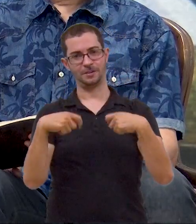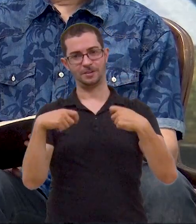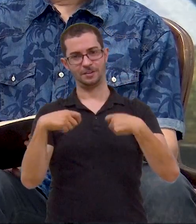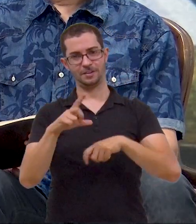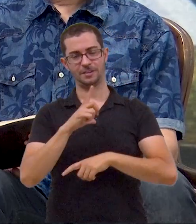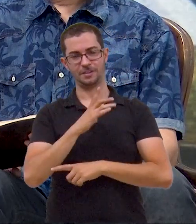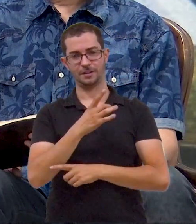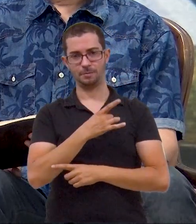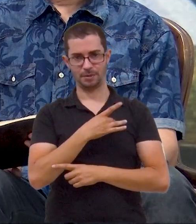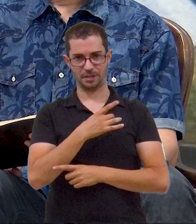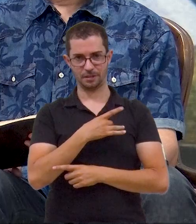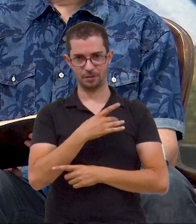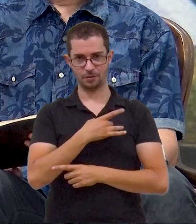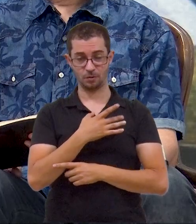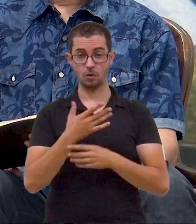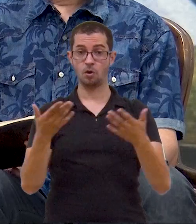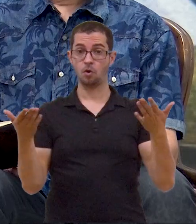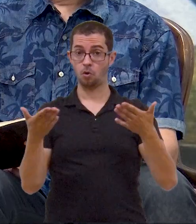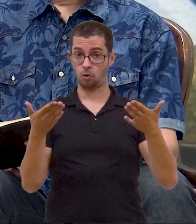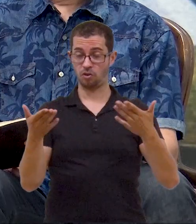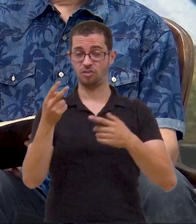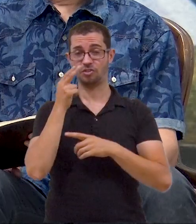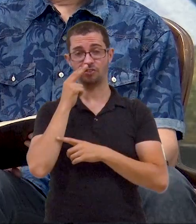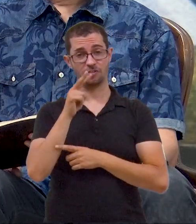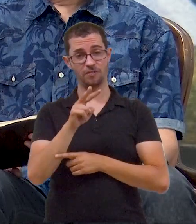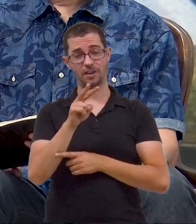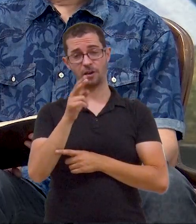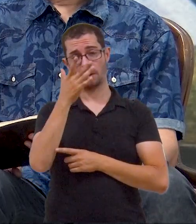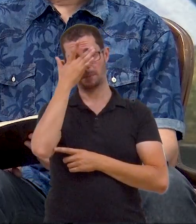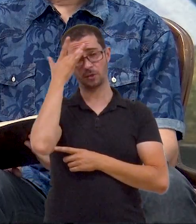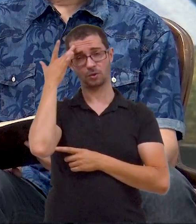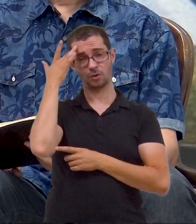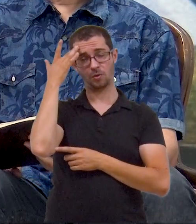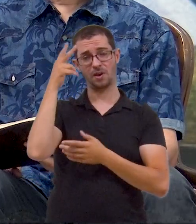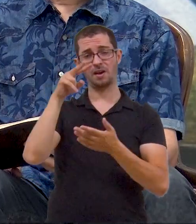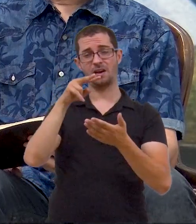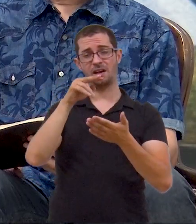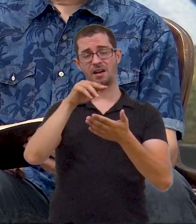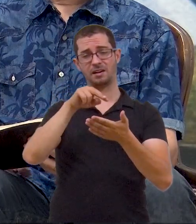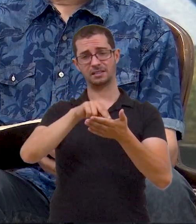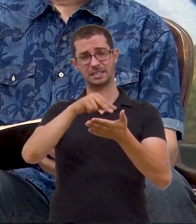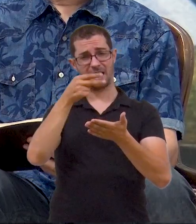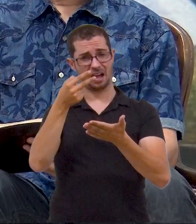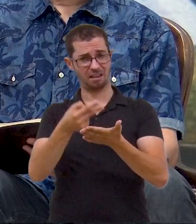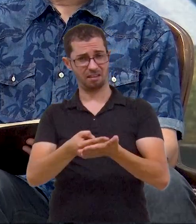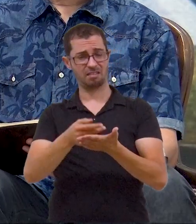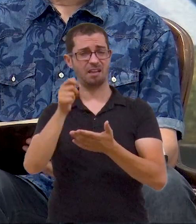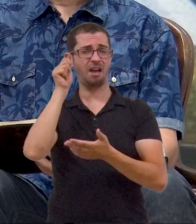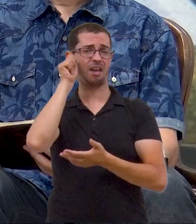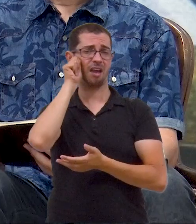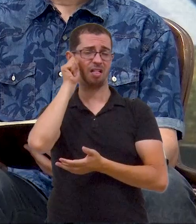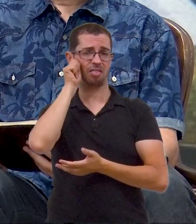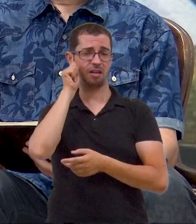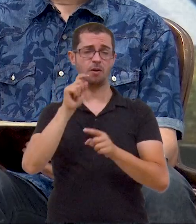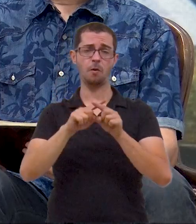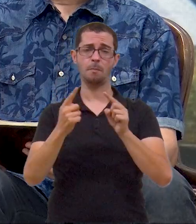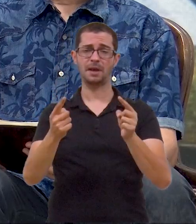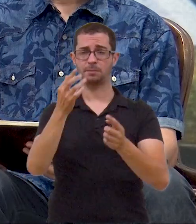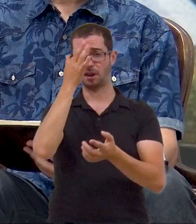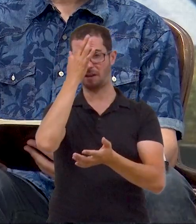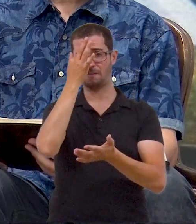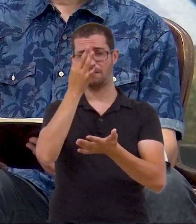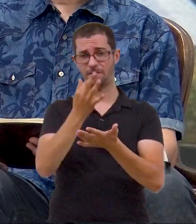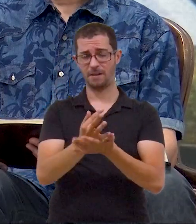o homem caído em Adão, mas pela fé nós vemos Cristo e